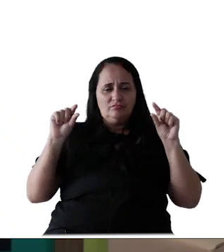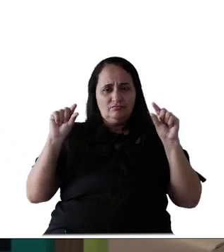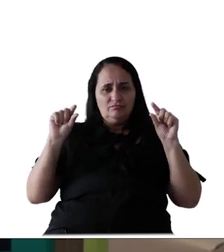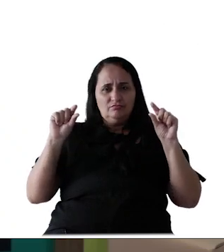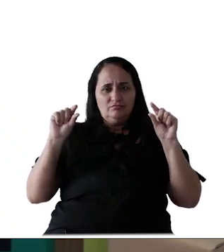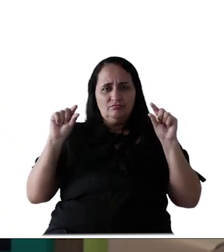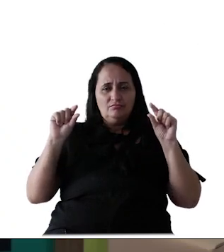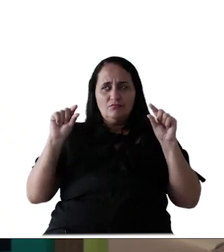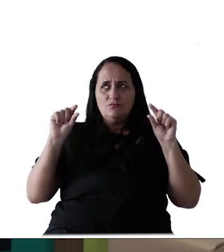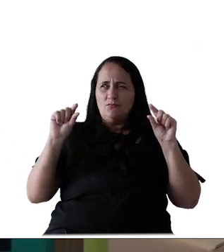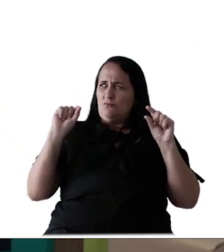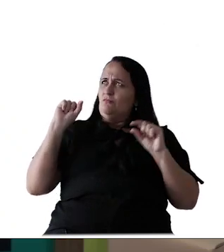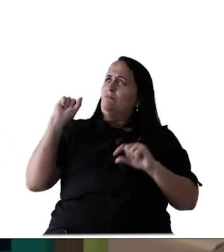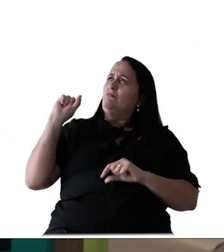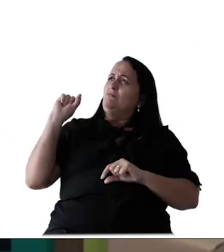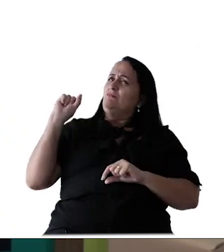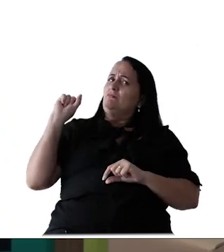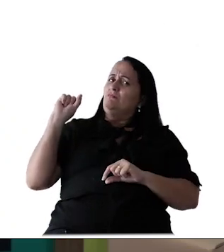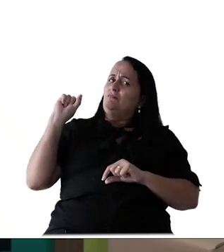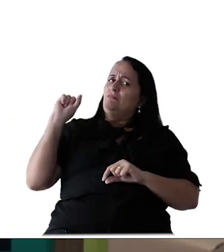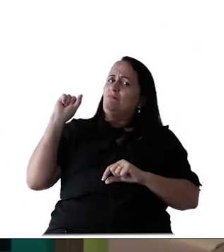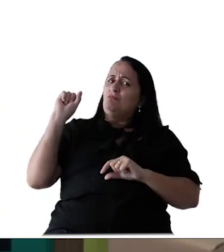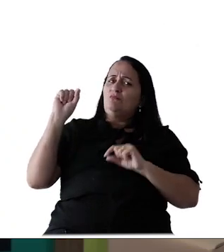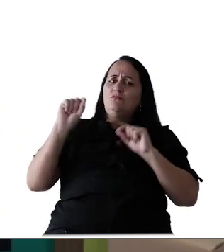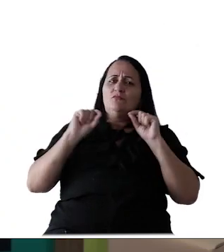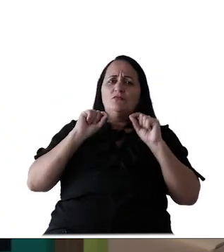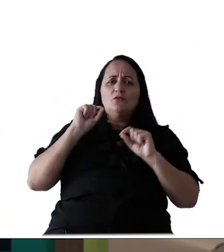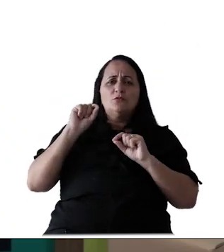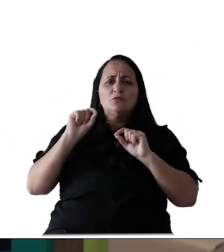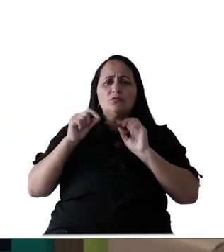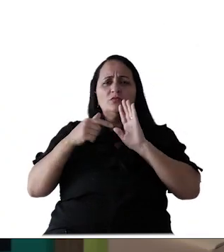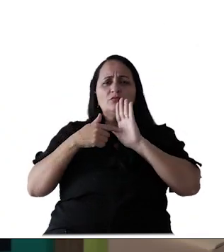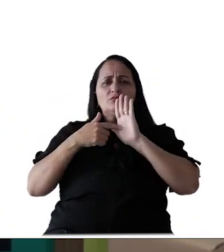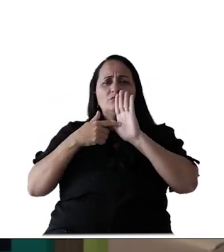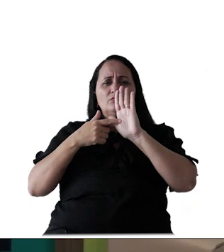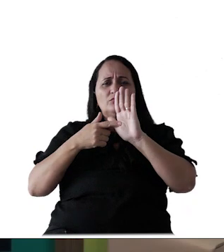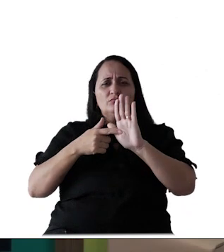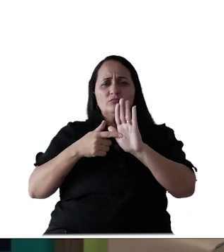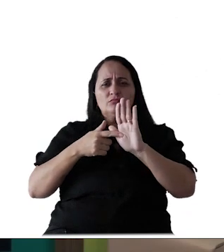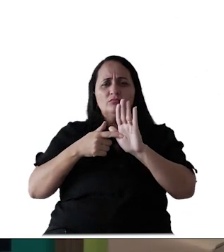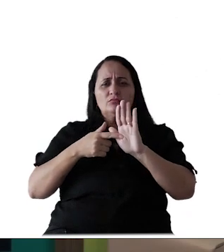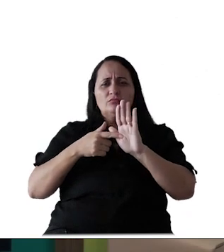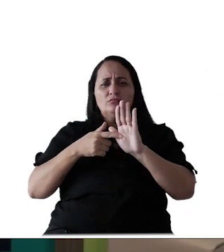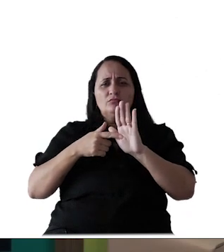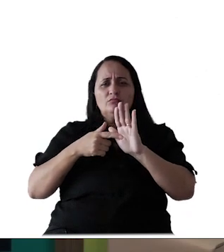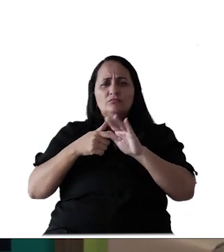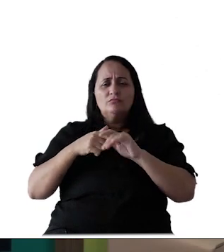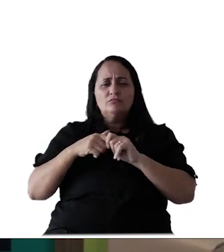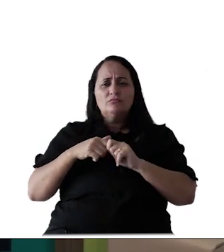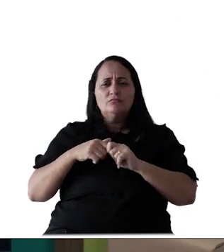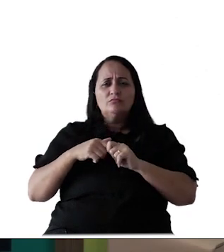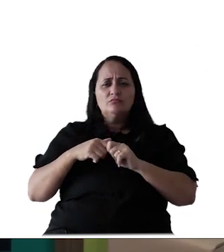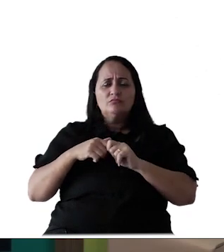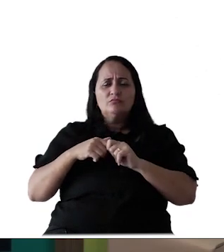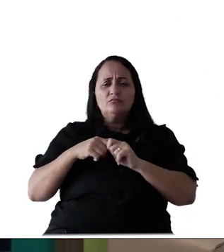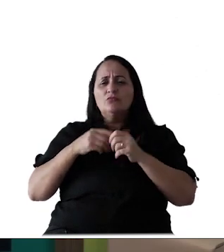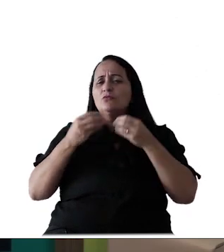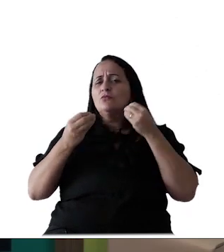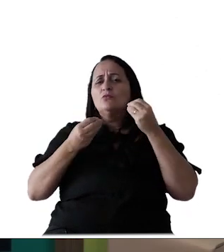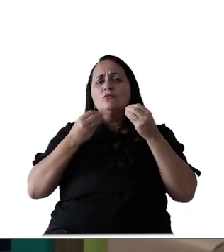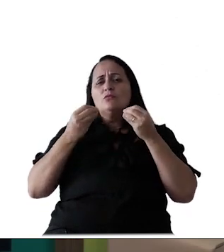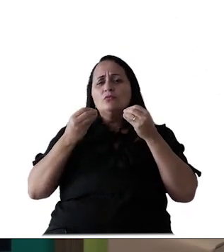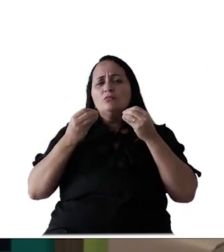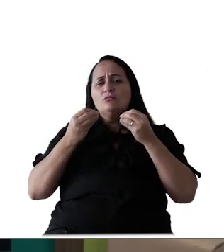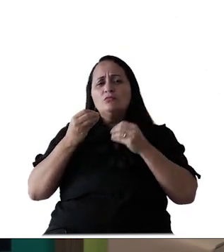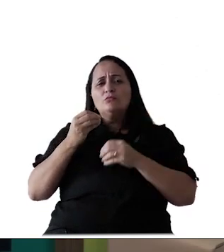expressa, opa! O que se eu tivesse que representar com a minha fala a expressão dessa